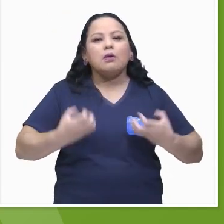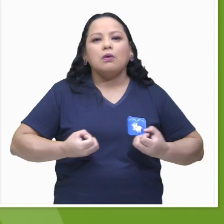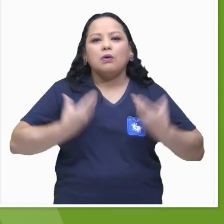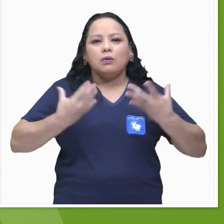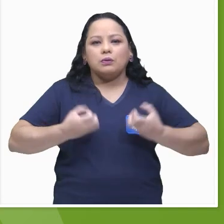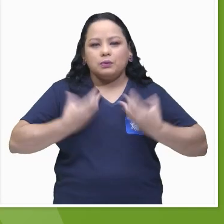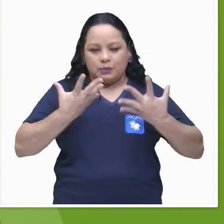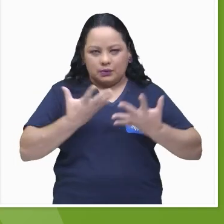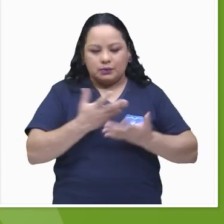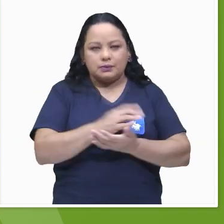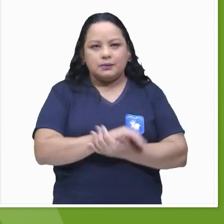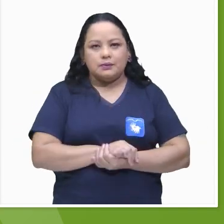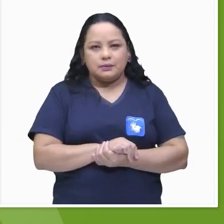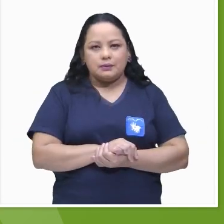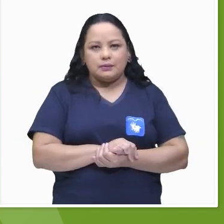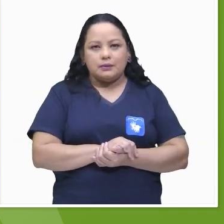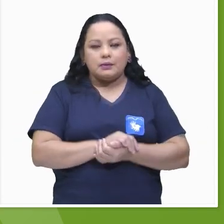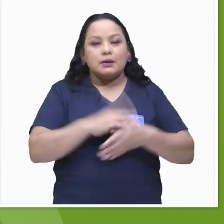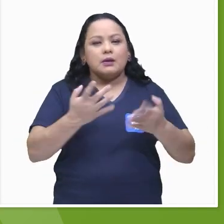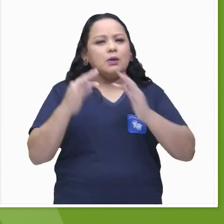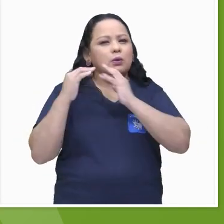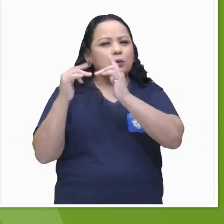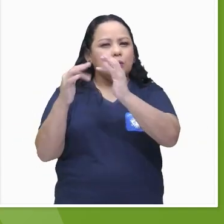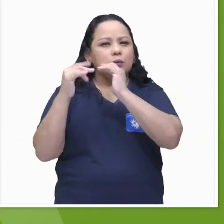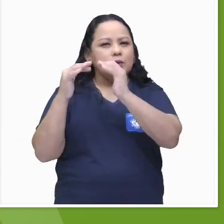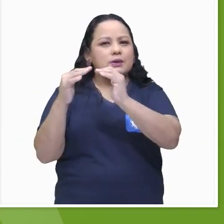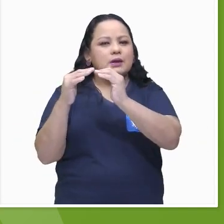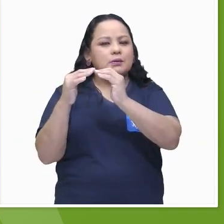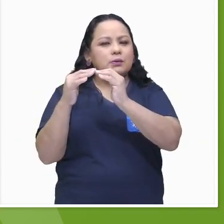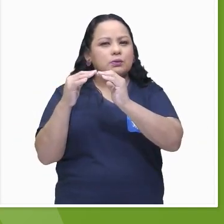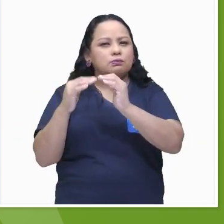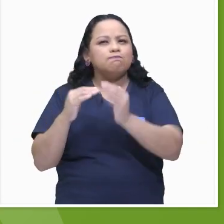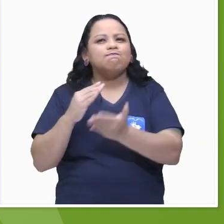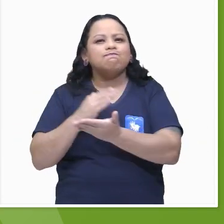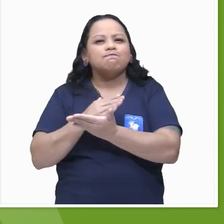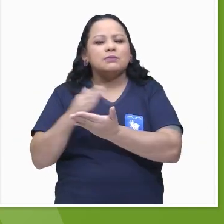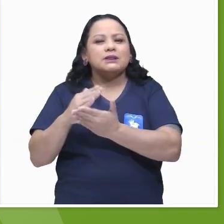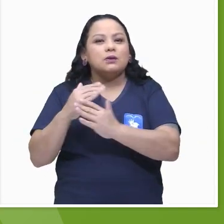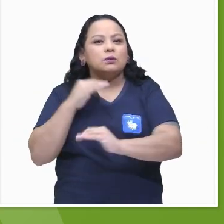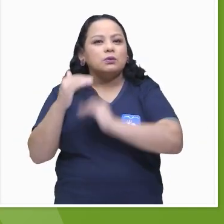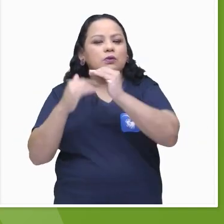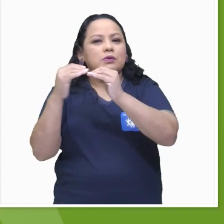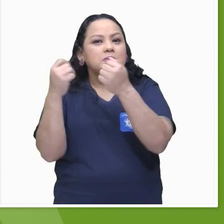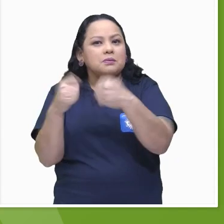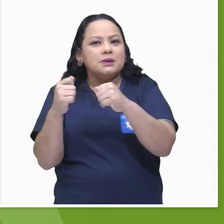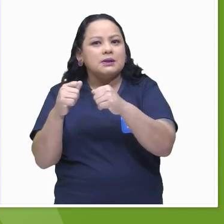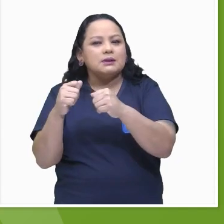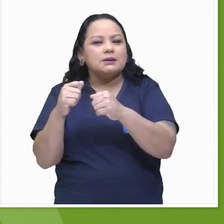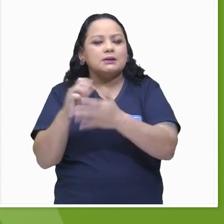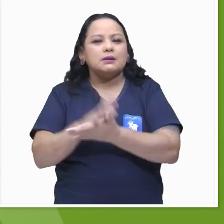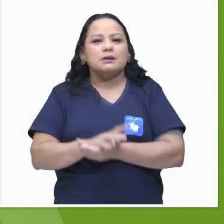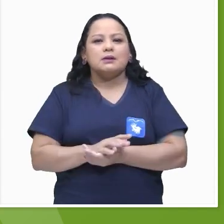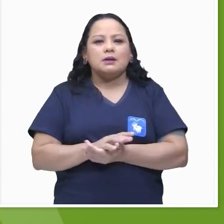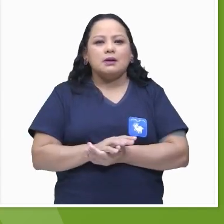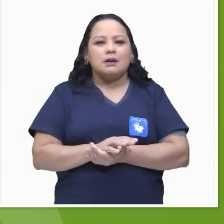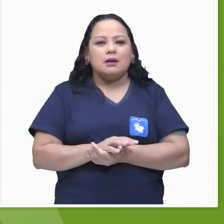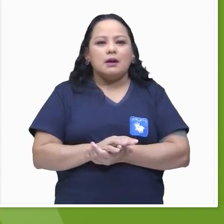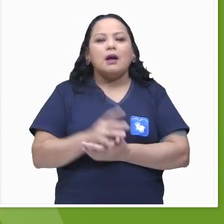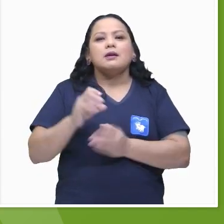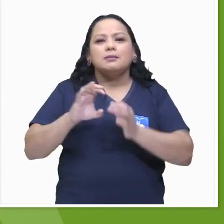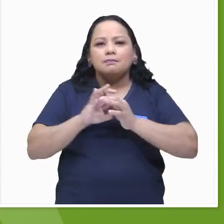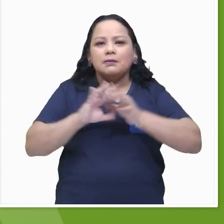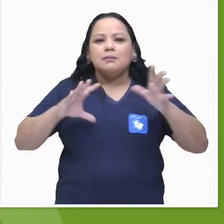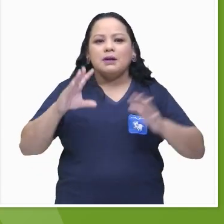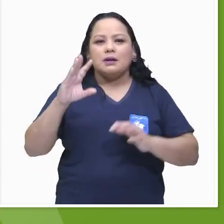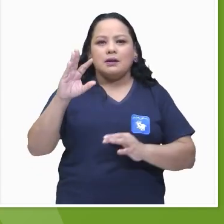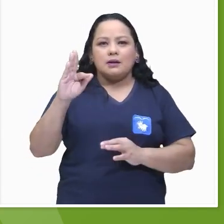Então a hipófise deu o start, começou lá o hormônio folículo estimulante, o FSH,